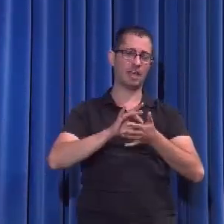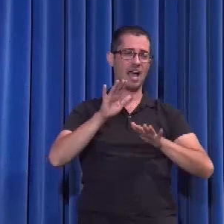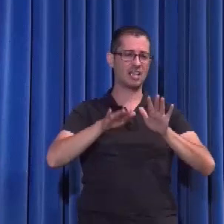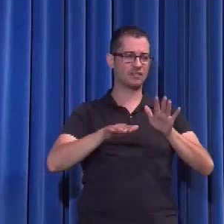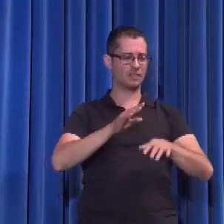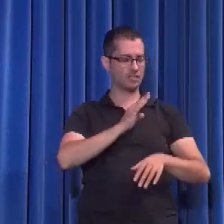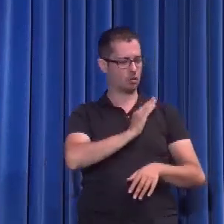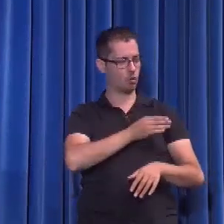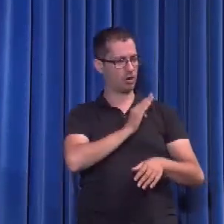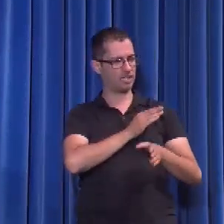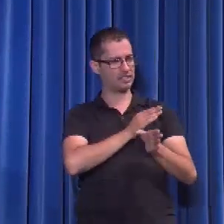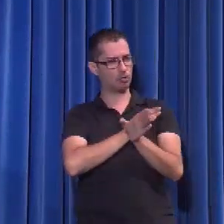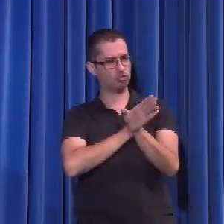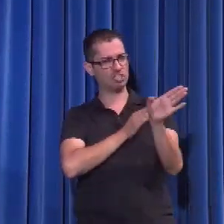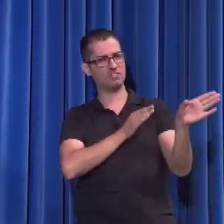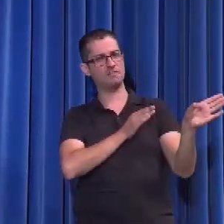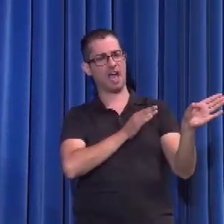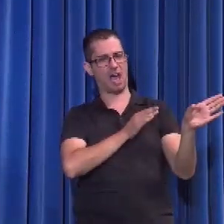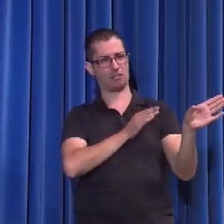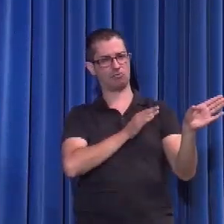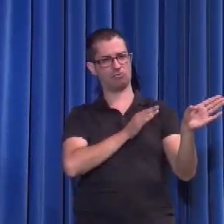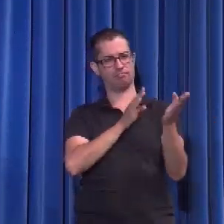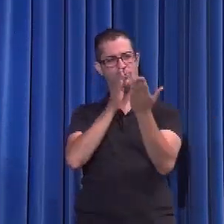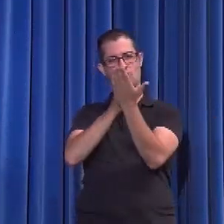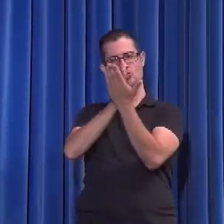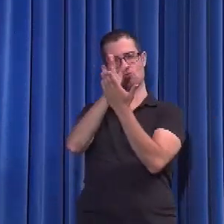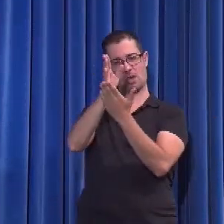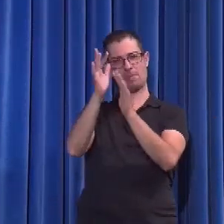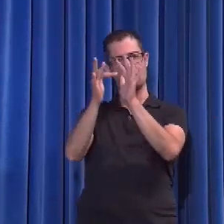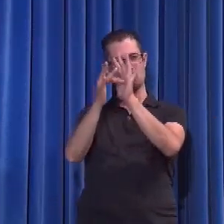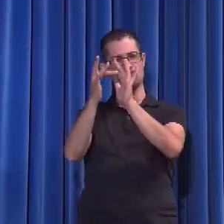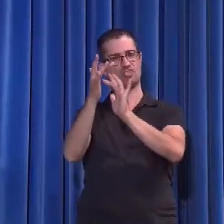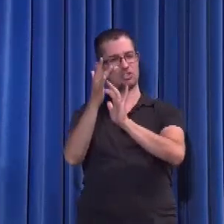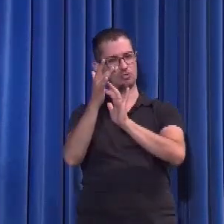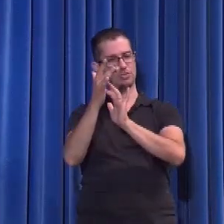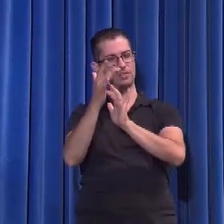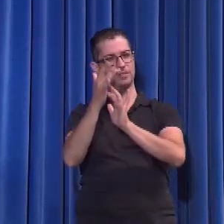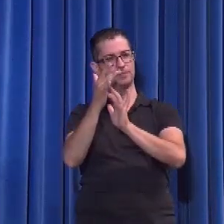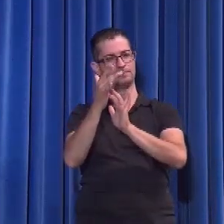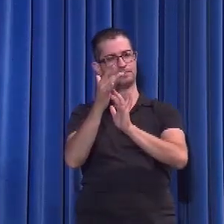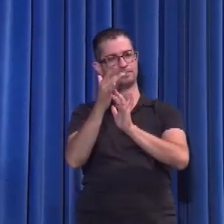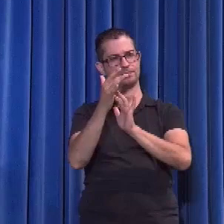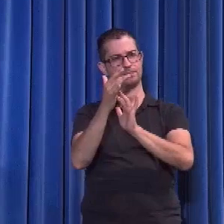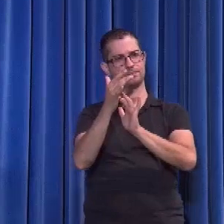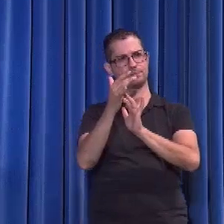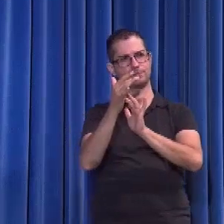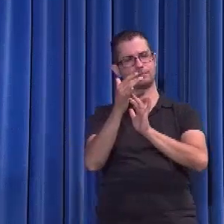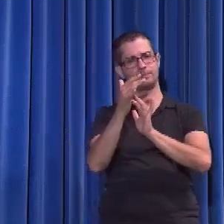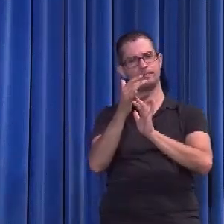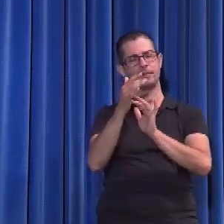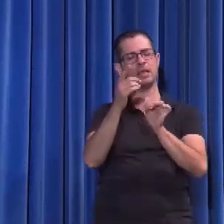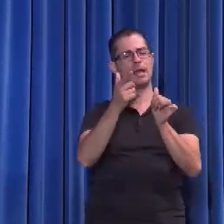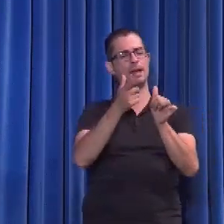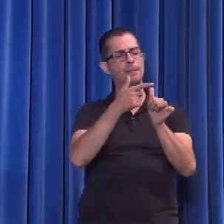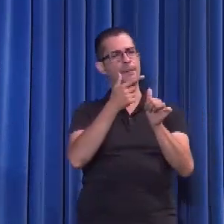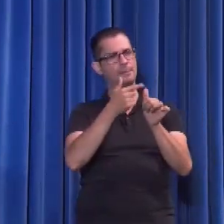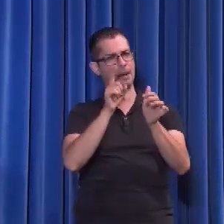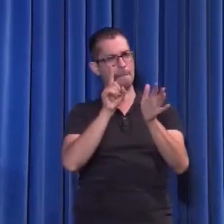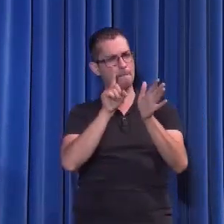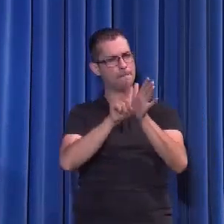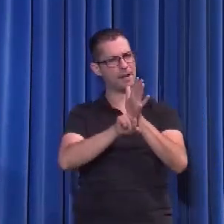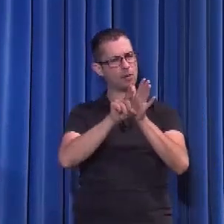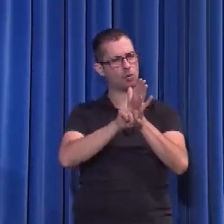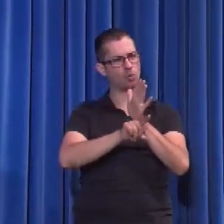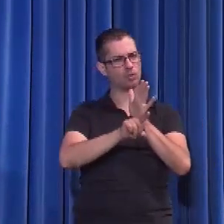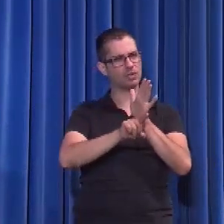coração do Senhor Jesus? O Catecismo Maior de Westminster, a primeira pergunta diz assim: